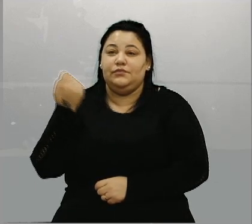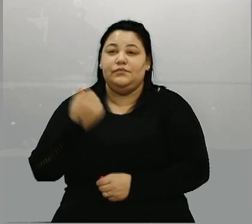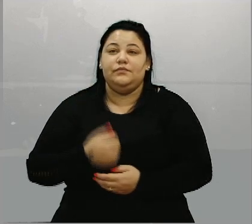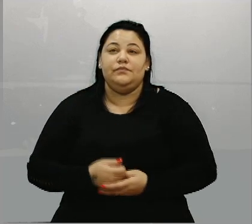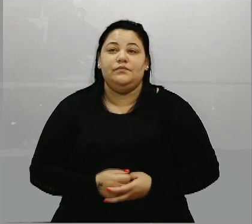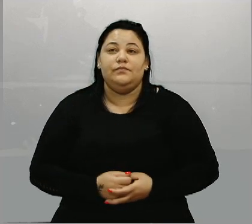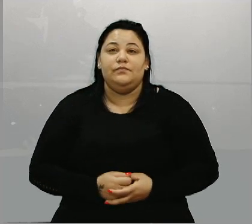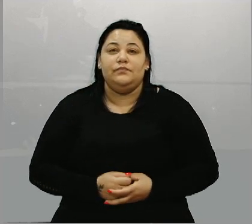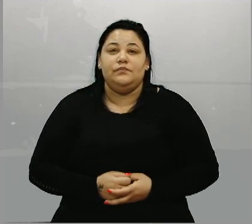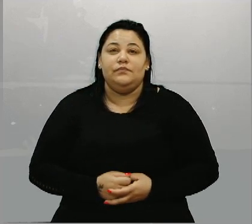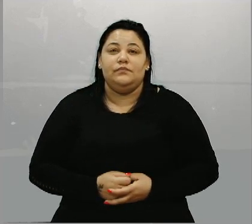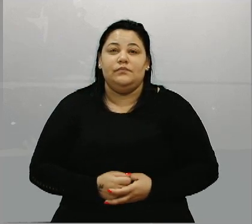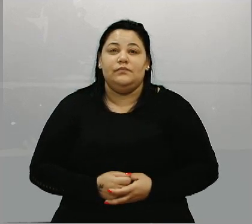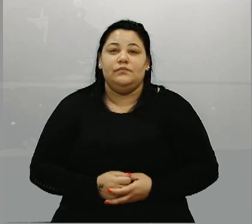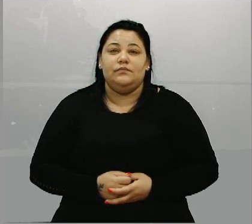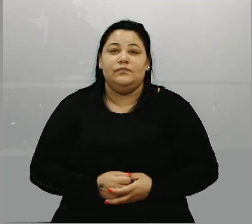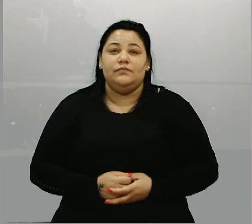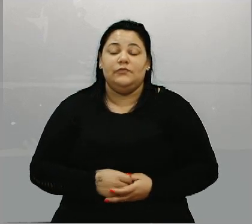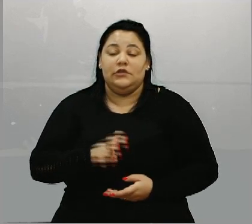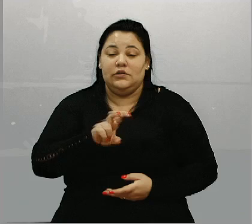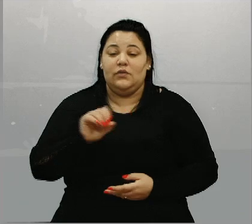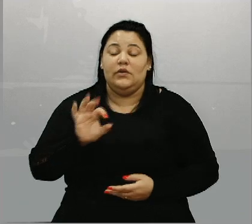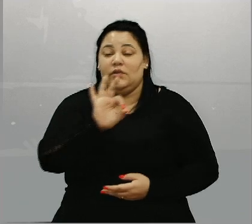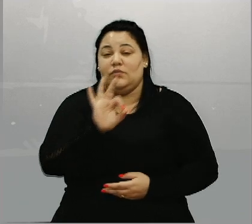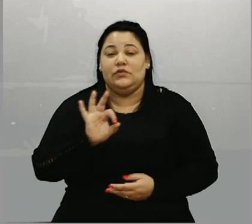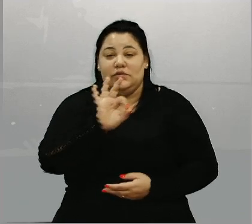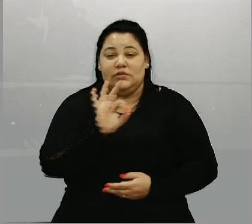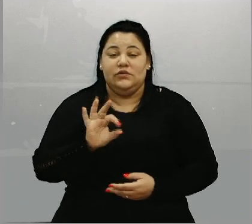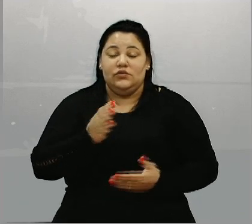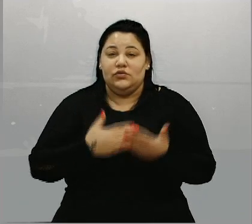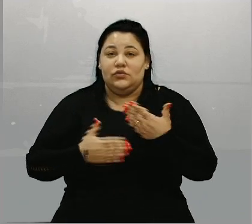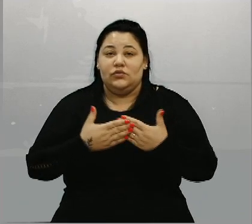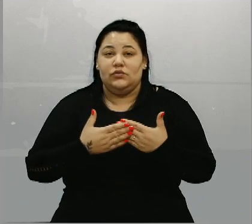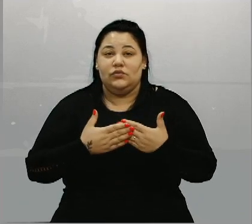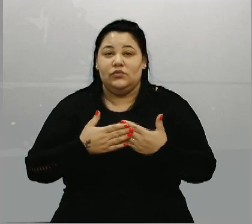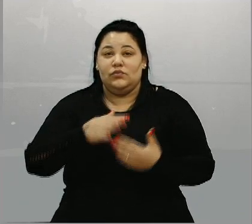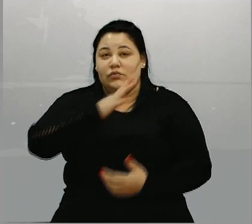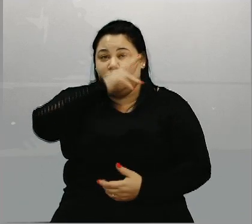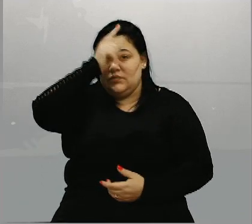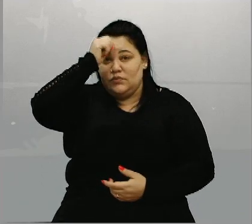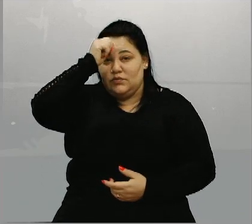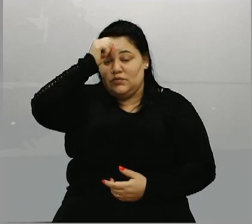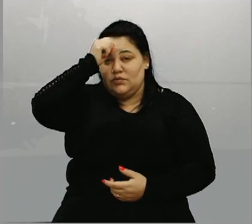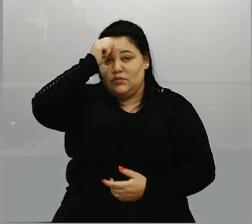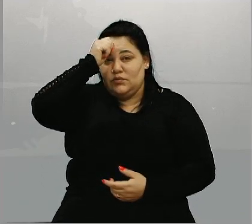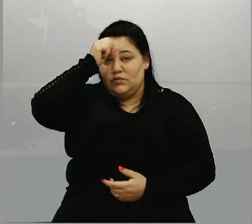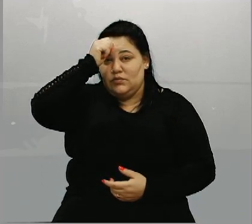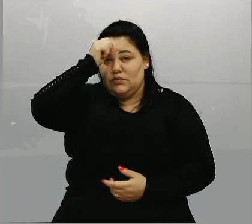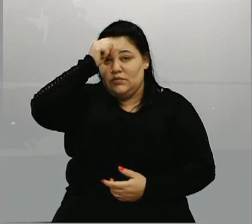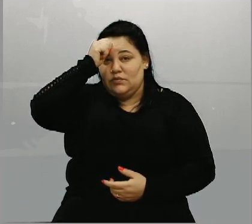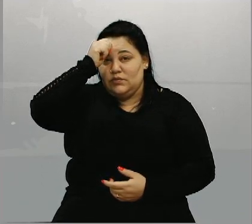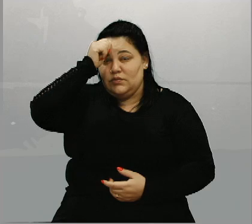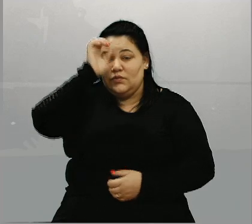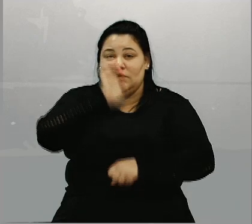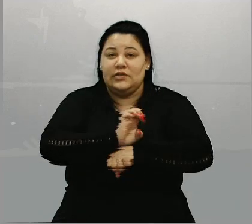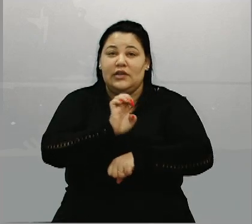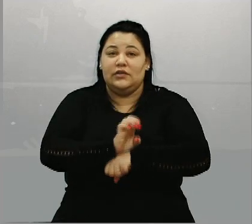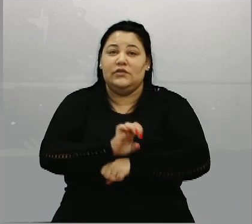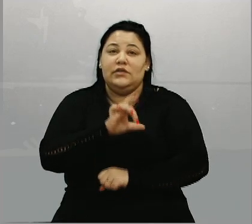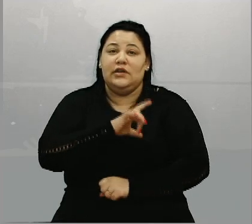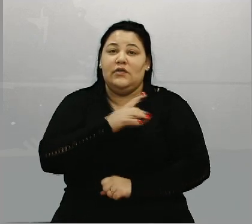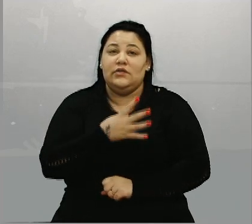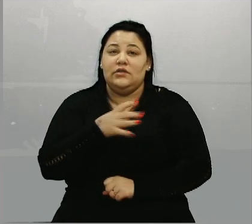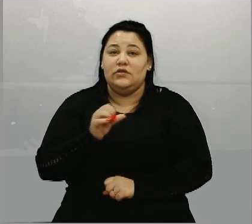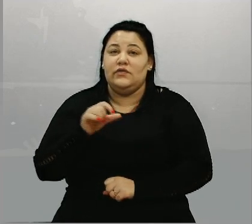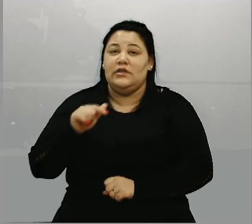Pessoal, 50% dos municípios ele é atendido, na verdade não é 50%, o estado com 497